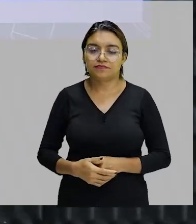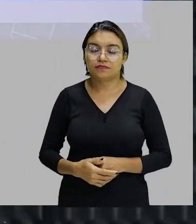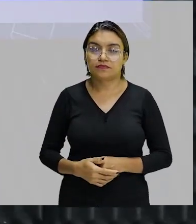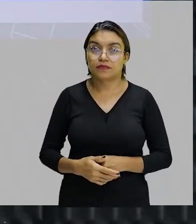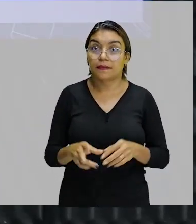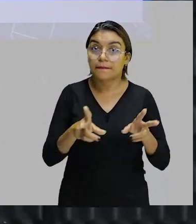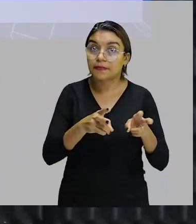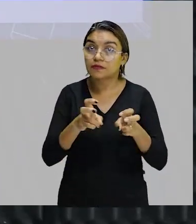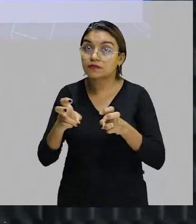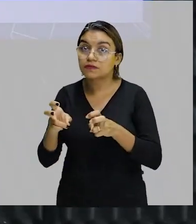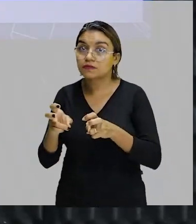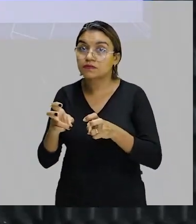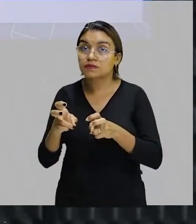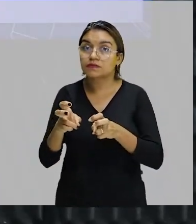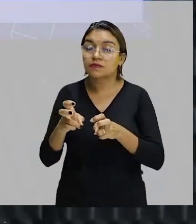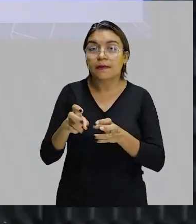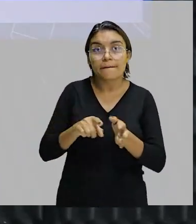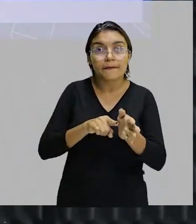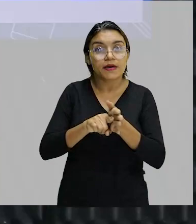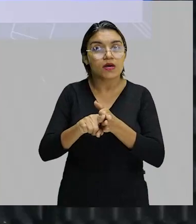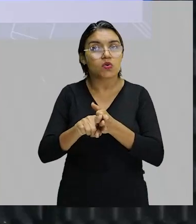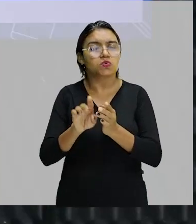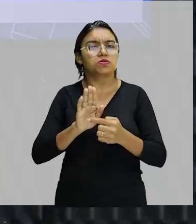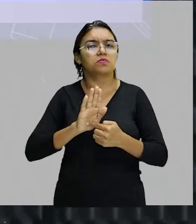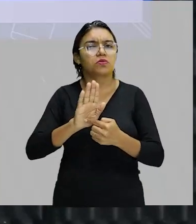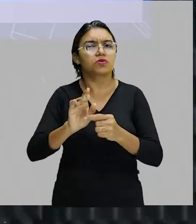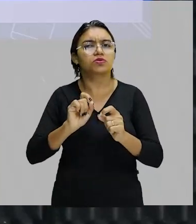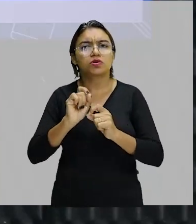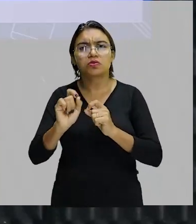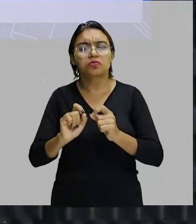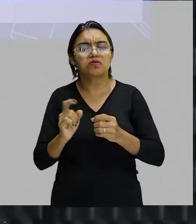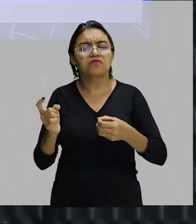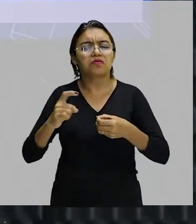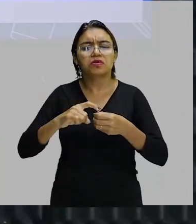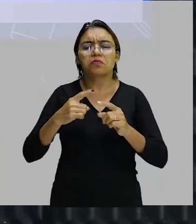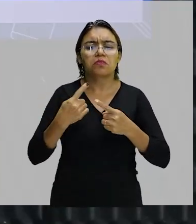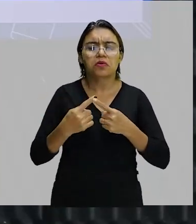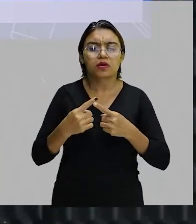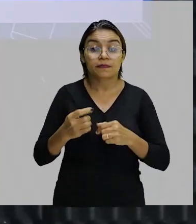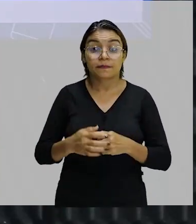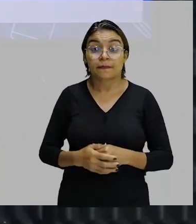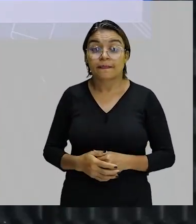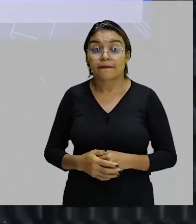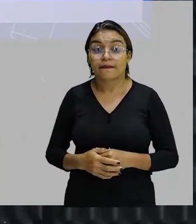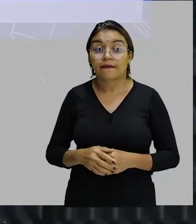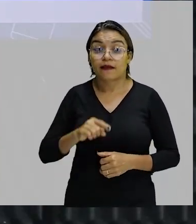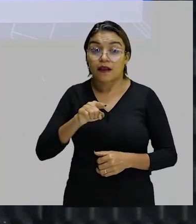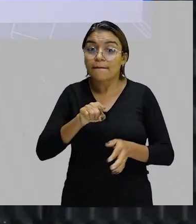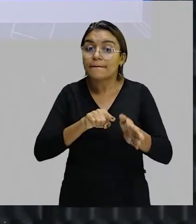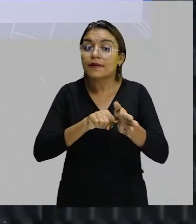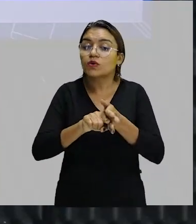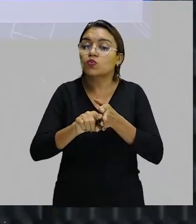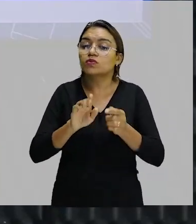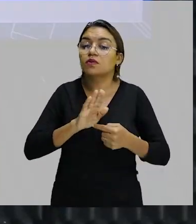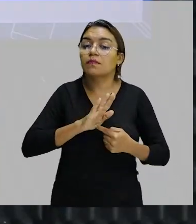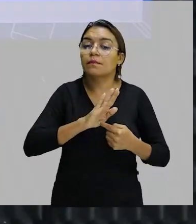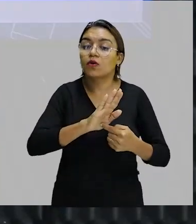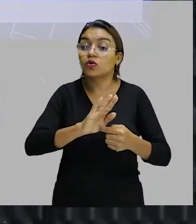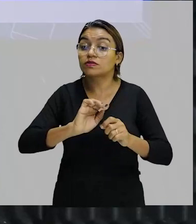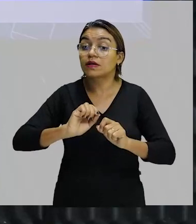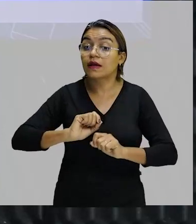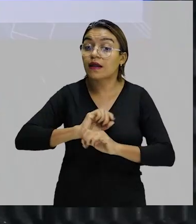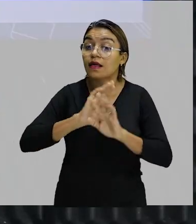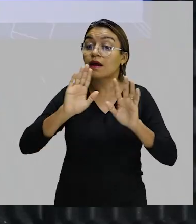enunciado. Por que disso, Renata? Não estou entendendo por que tu está voltando para o enunciado. Lá no enunciado, foi muito